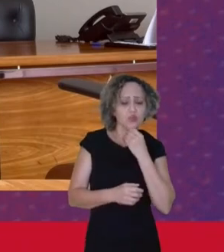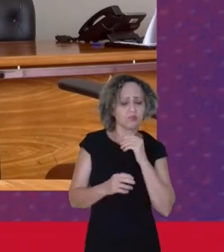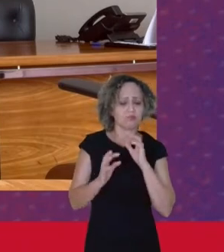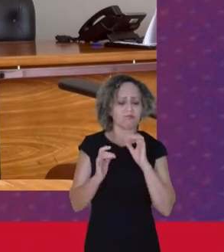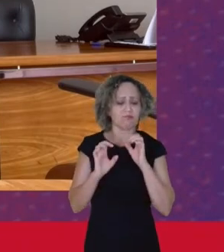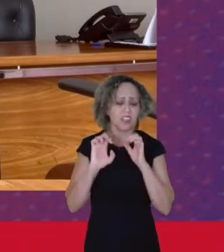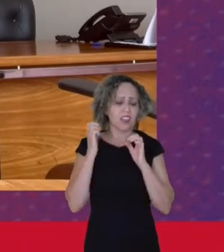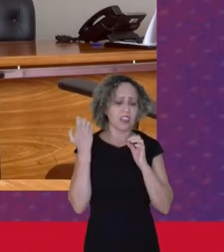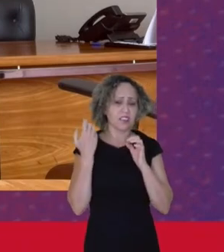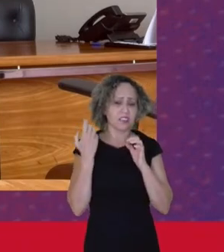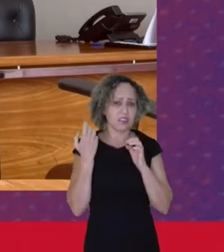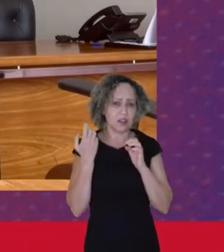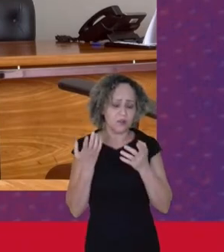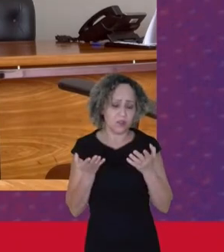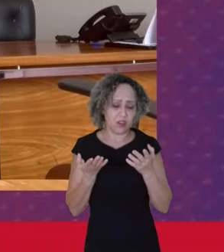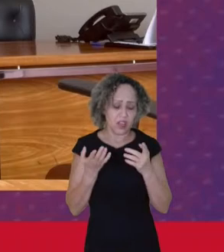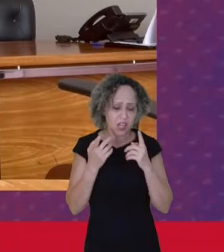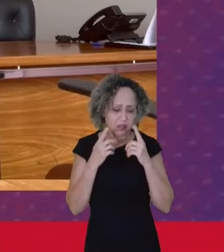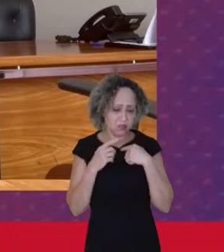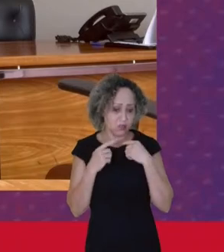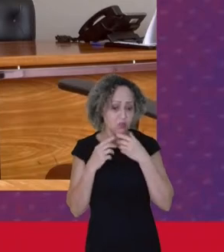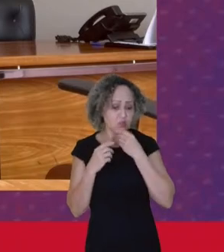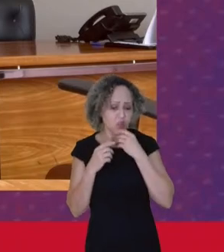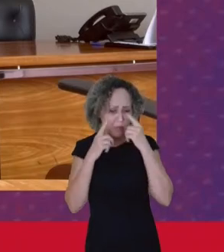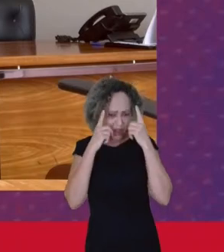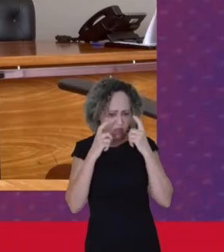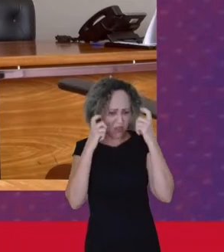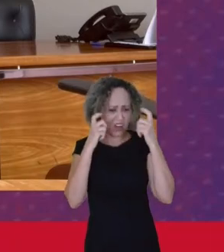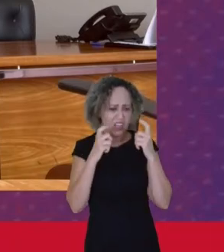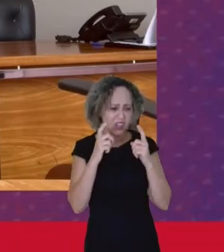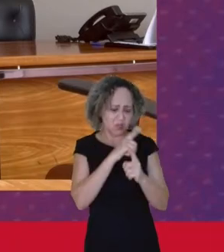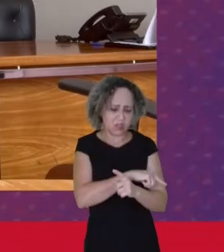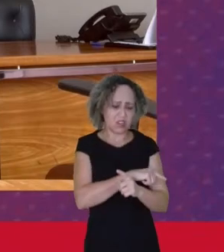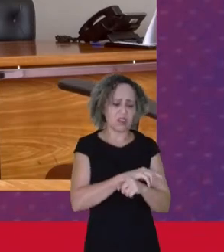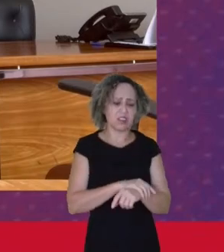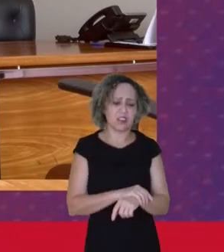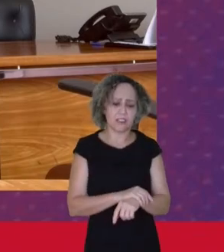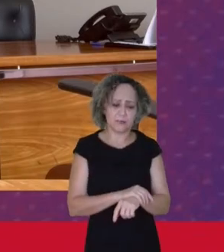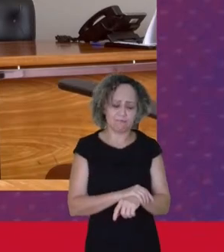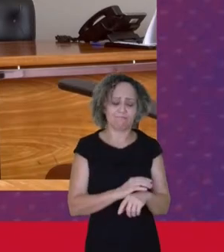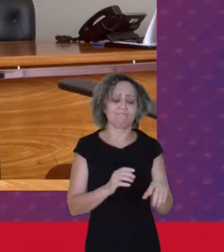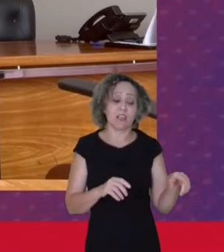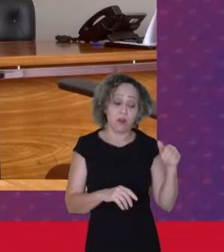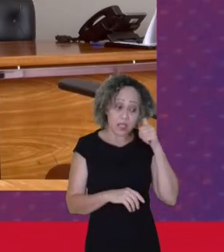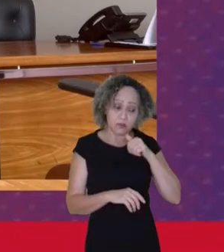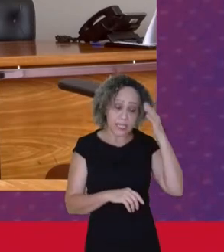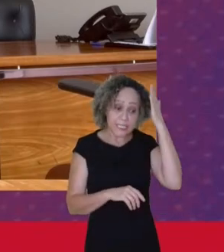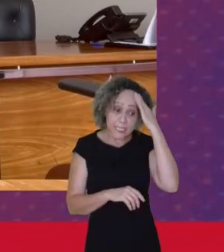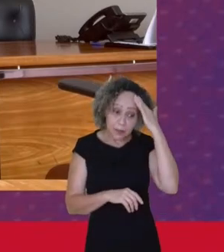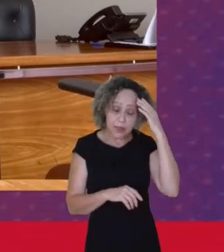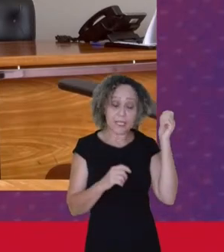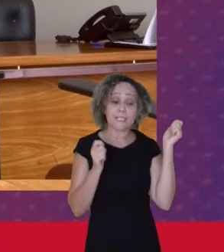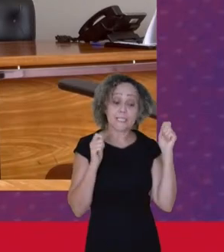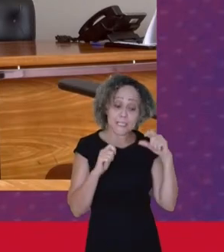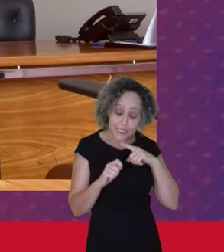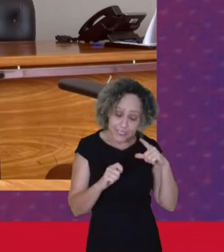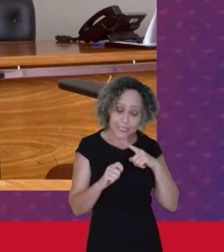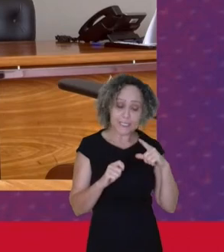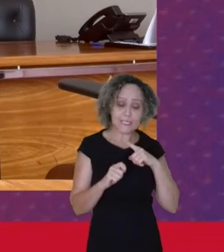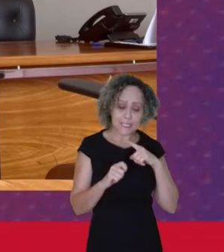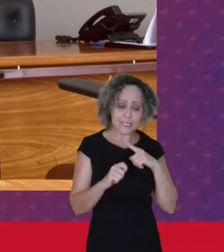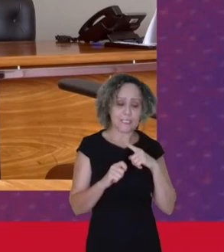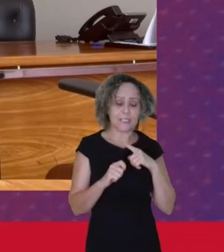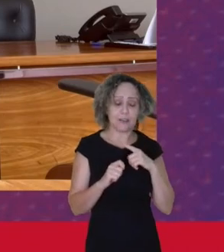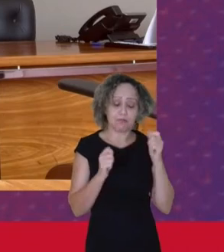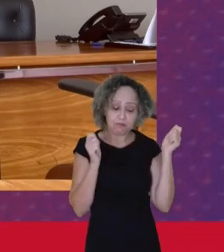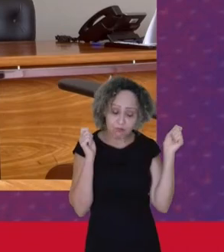de intimidar os próprios violadores, os homens, e que tinha um mecanismo onde elas poderiam recorrer,